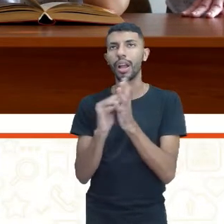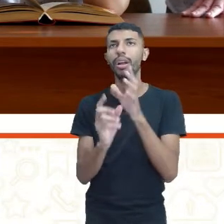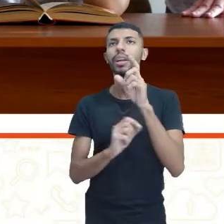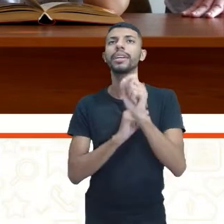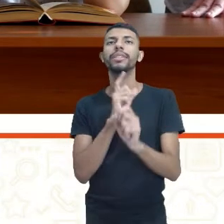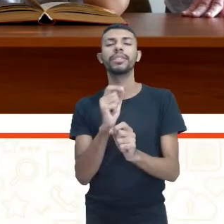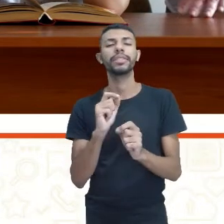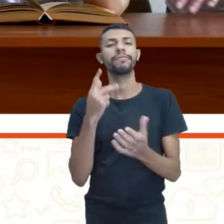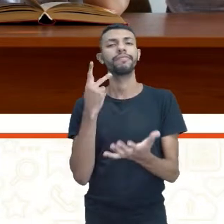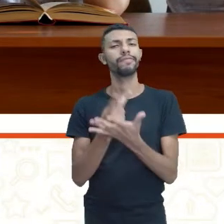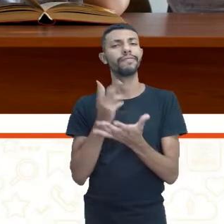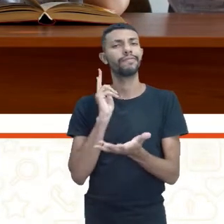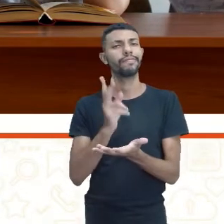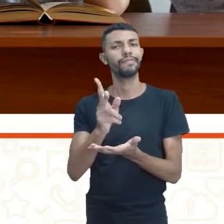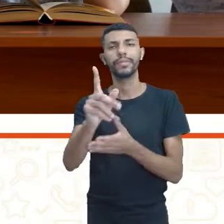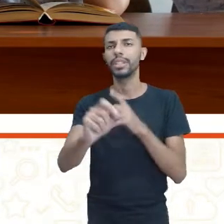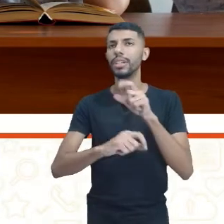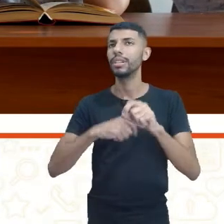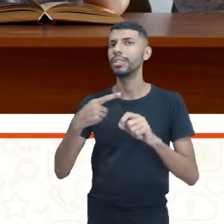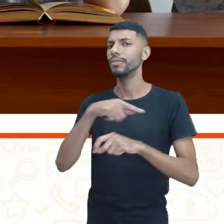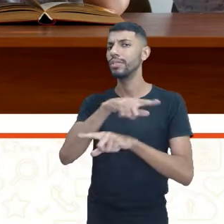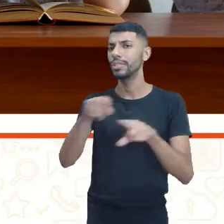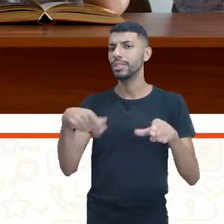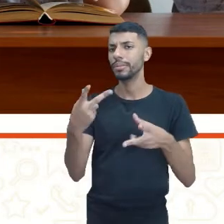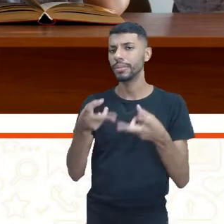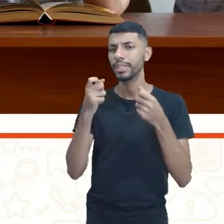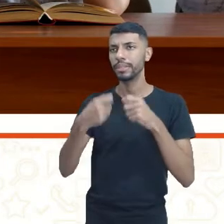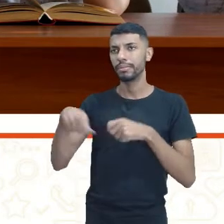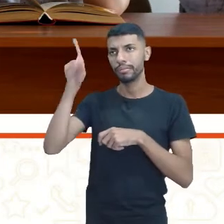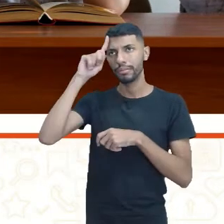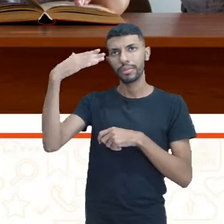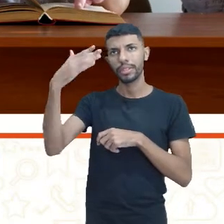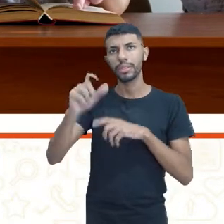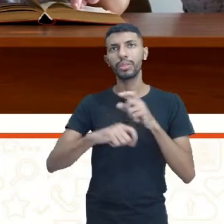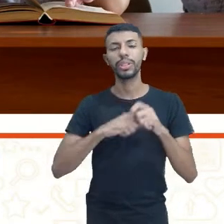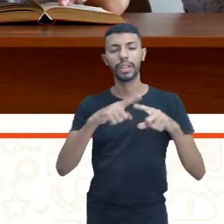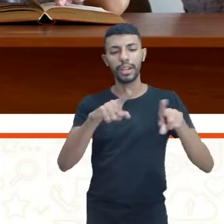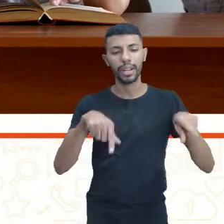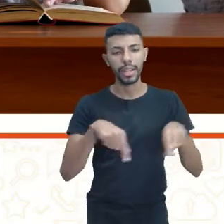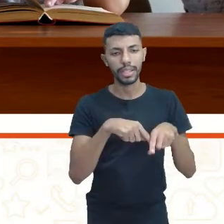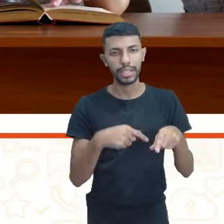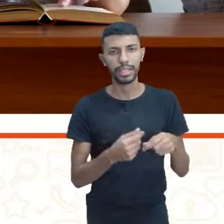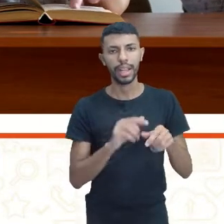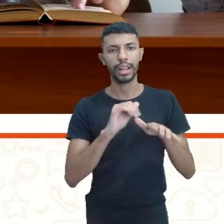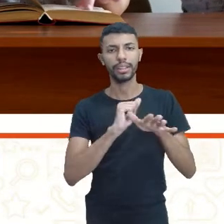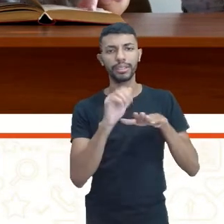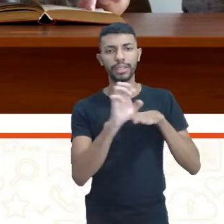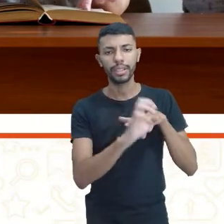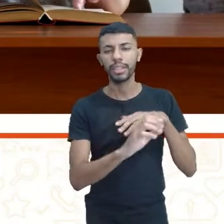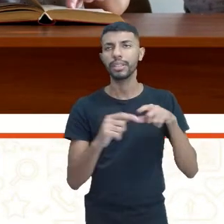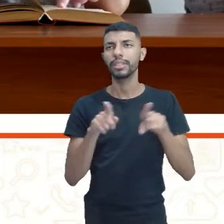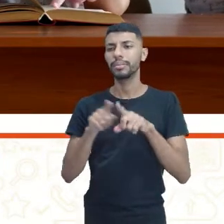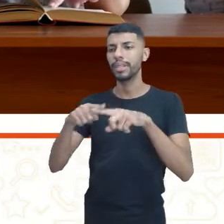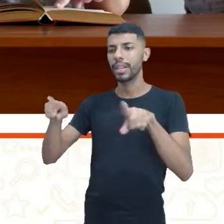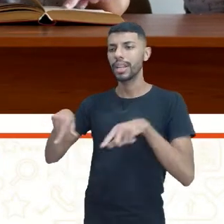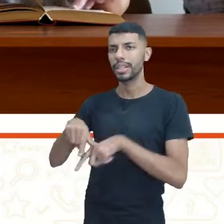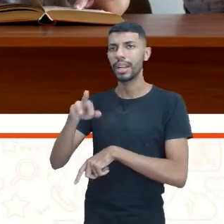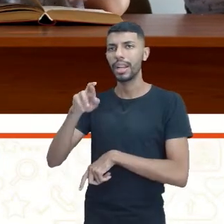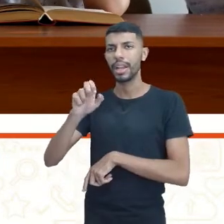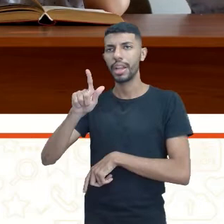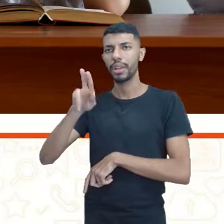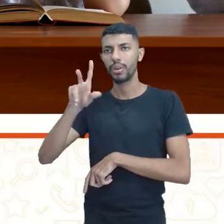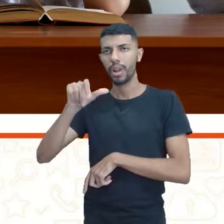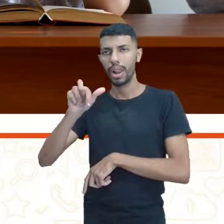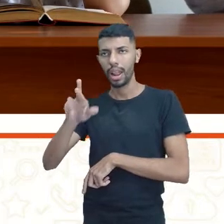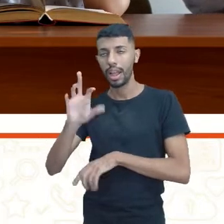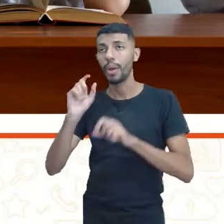vão perceber na rotina do dia a dia, tanto na sala de recursos quanto na sala regular, né, o aluno com muita frequência, ele